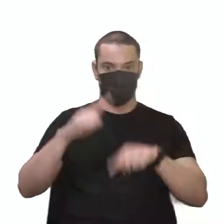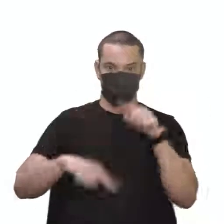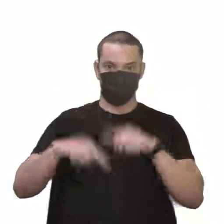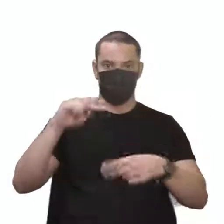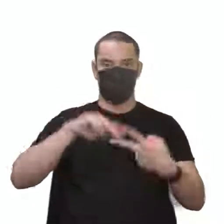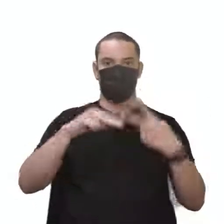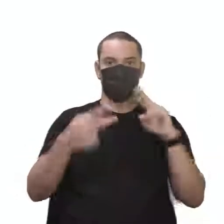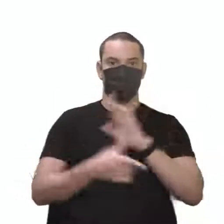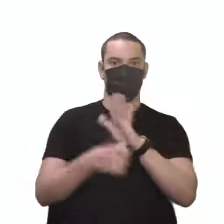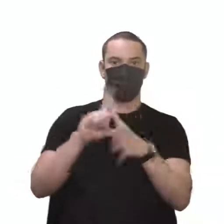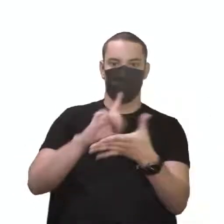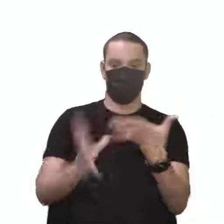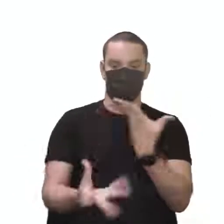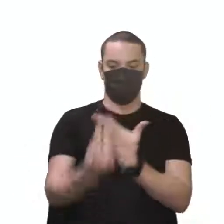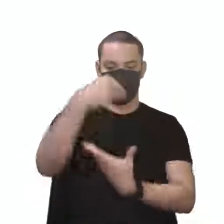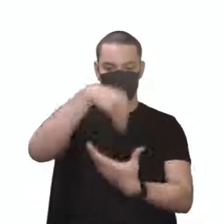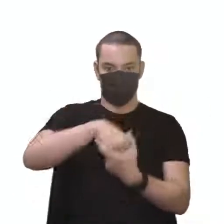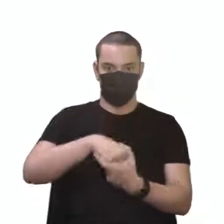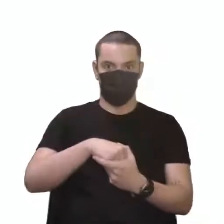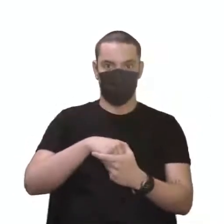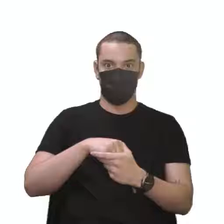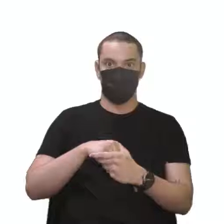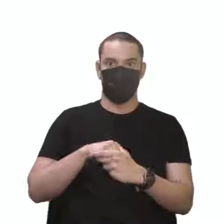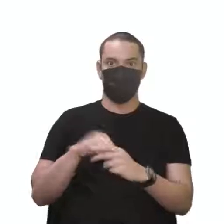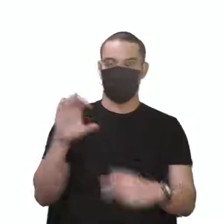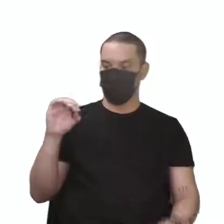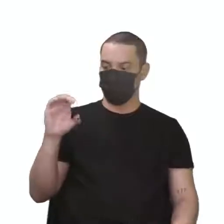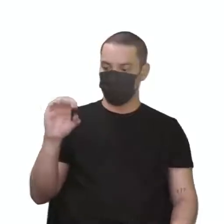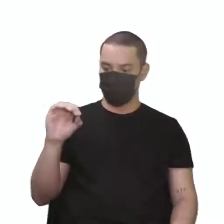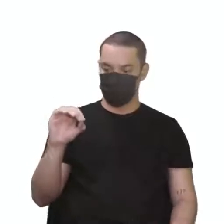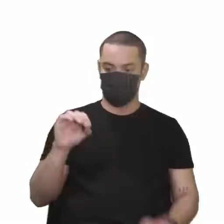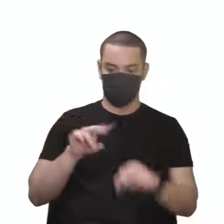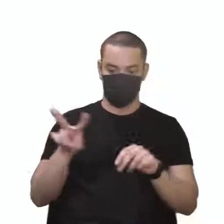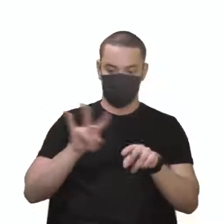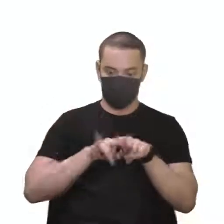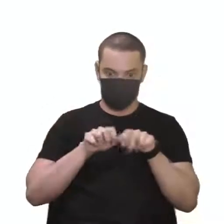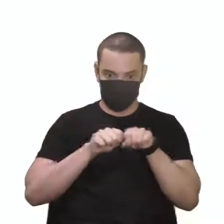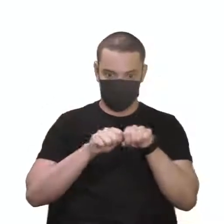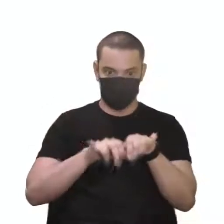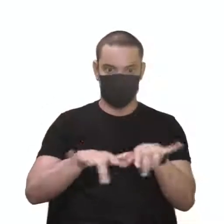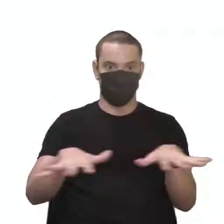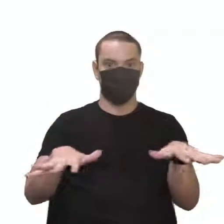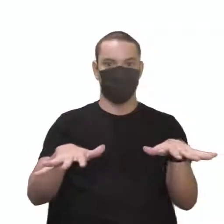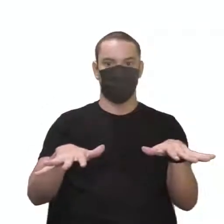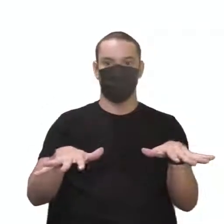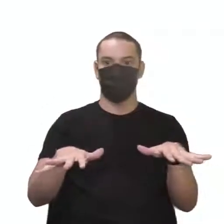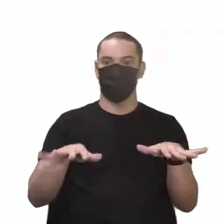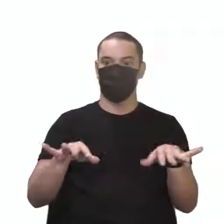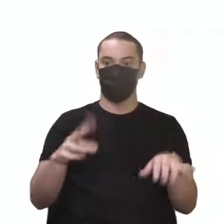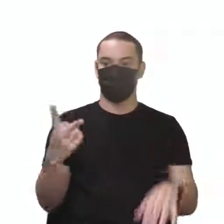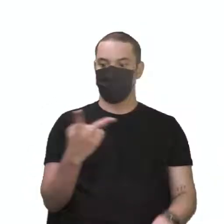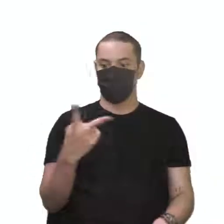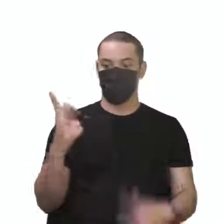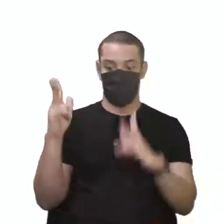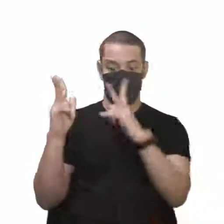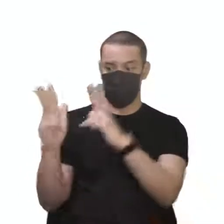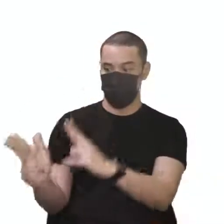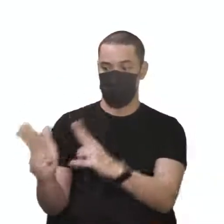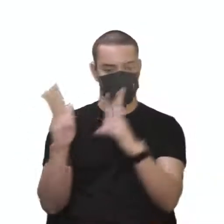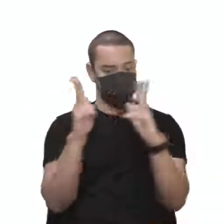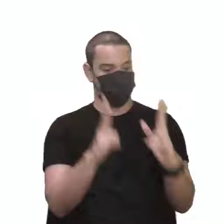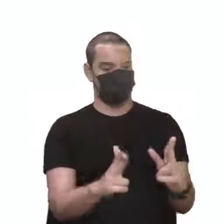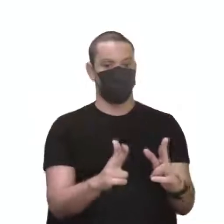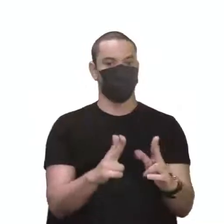genético que estava incorporado na bactéria A vai passar para bactérias ali E, certo? As duas que foram produzidas ali a